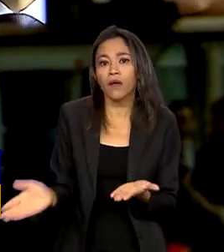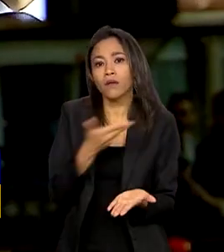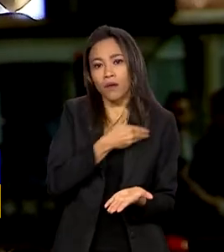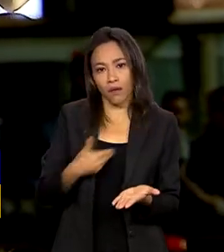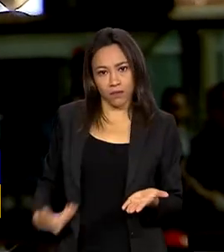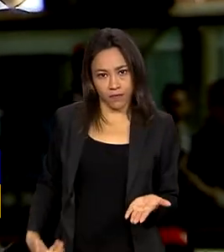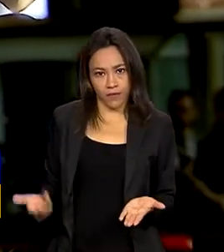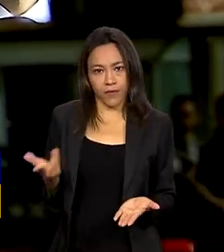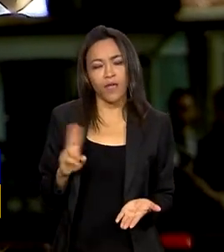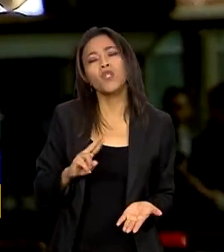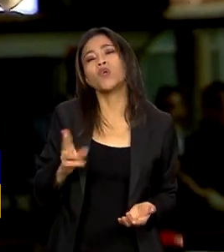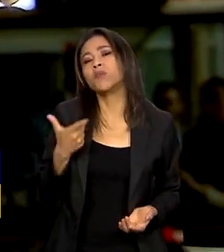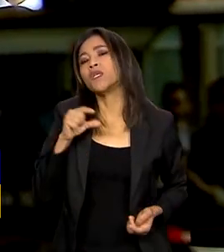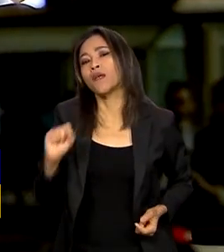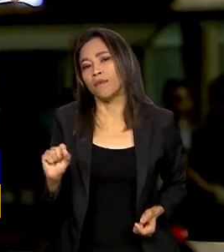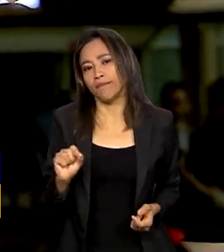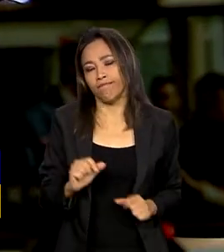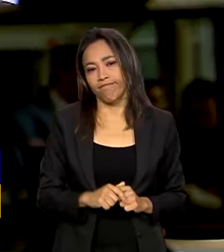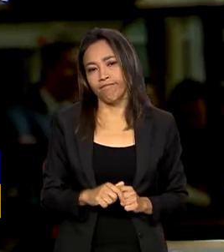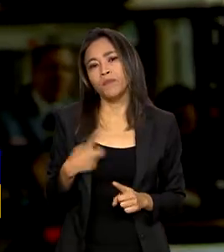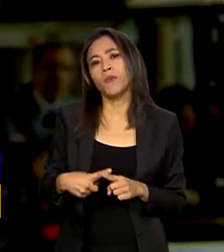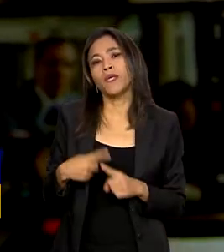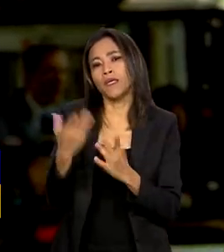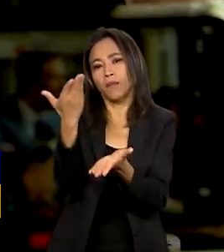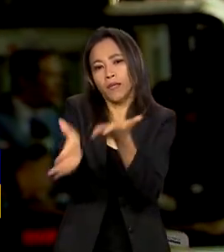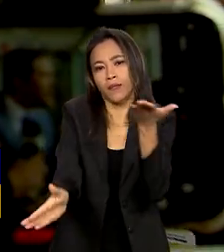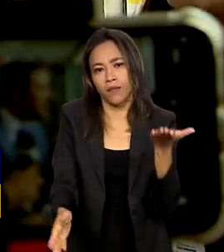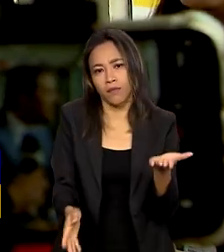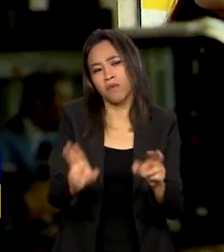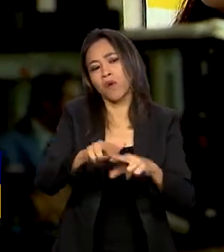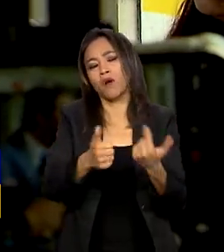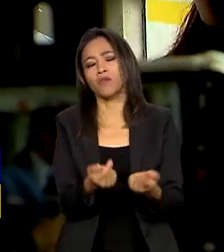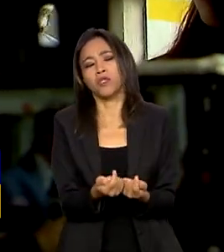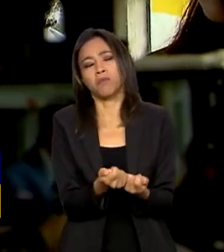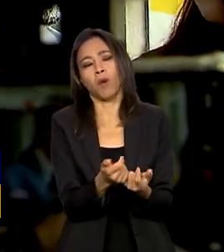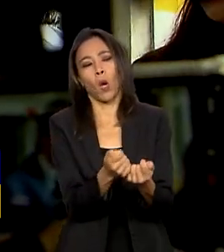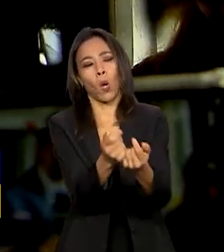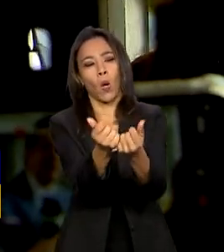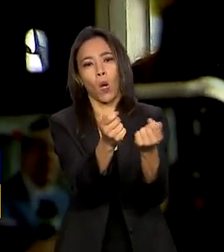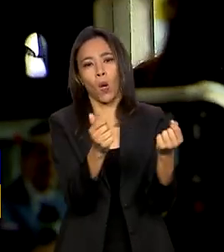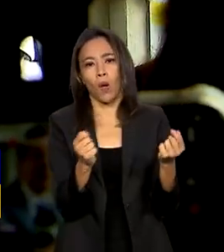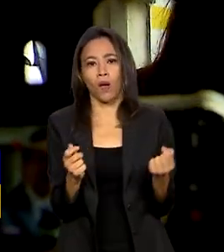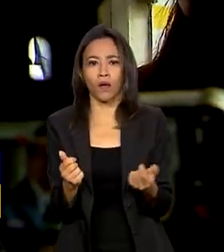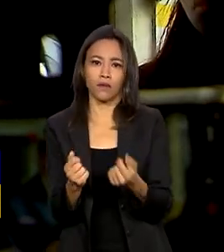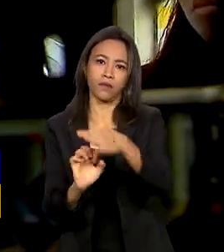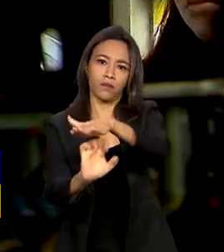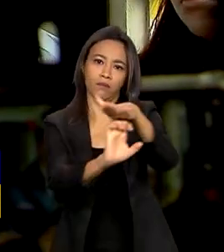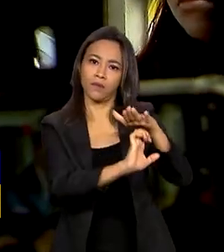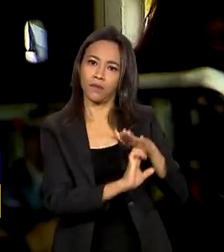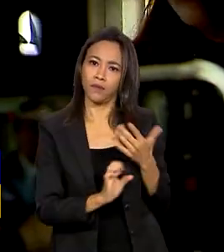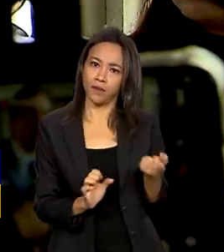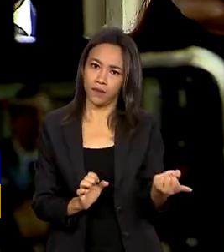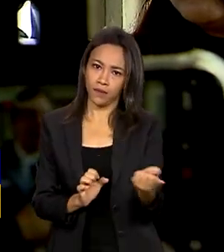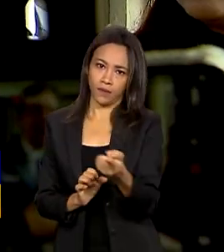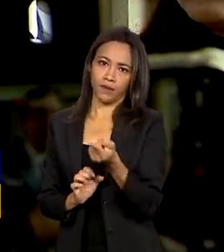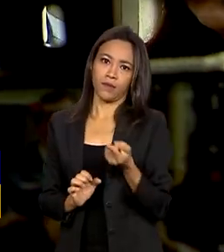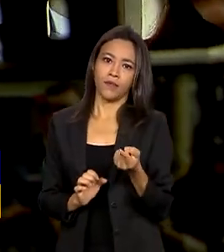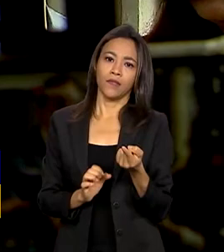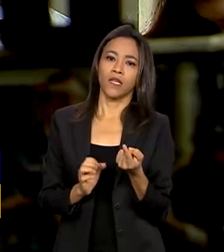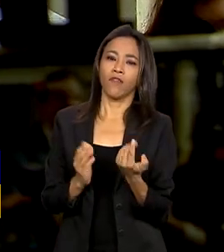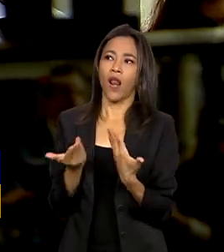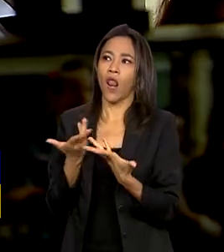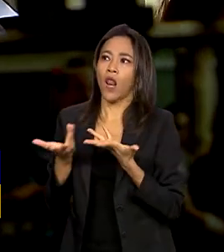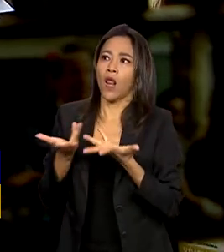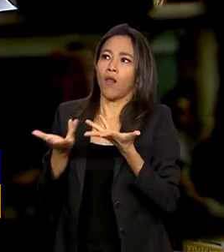em nome do que em nome de meia dúzia que fazem Lobby no congresso